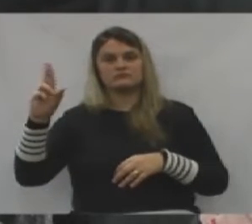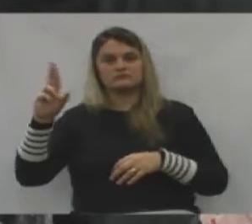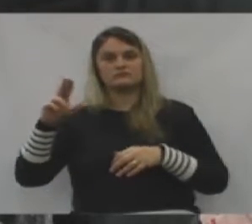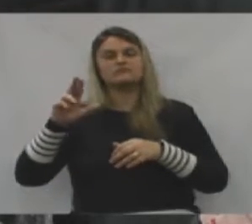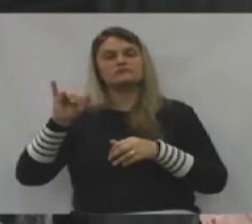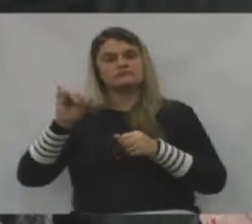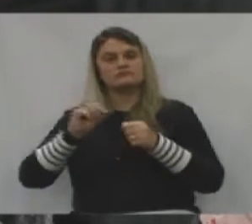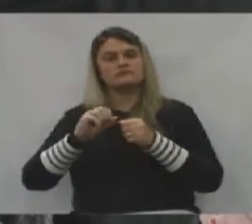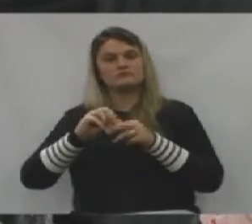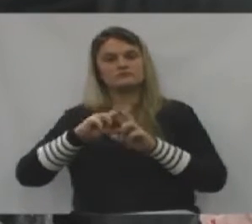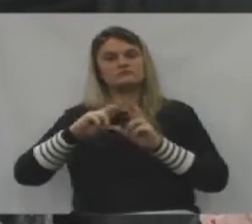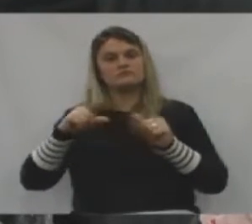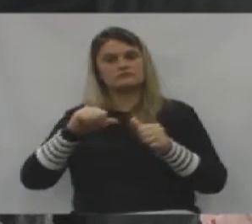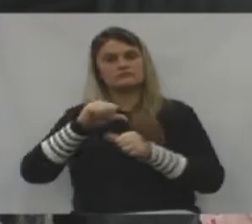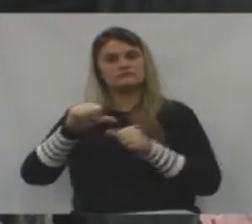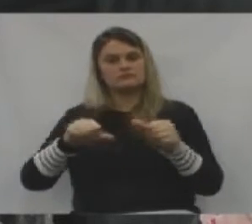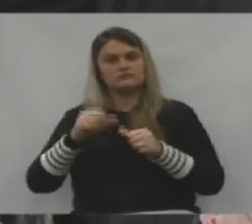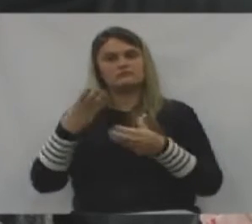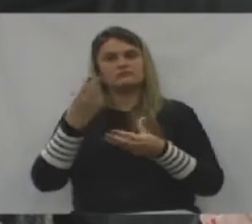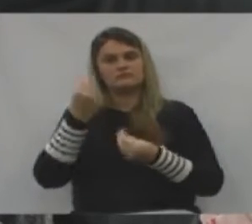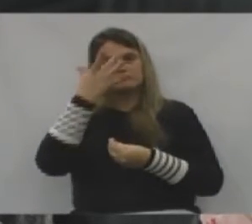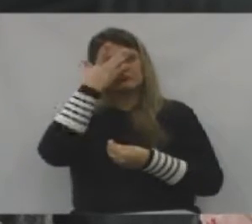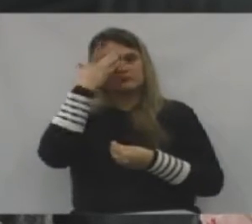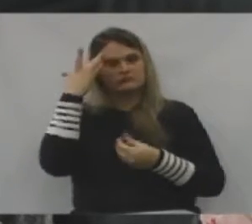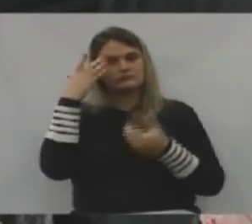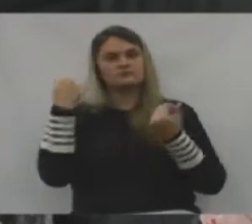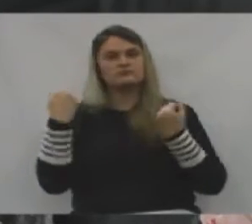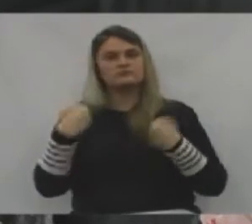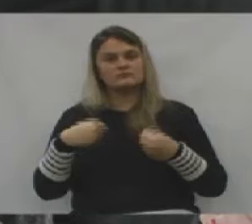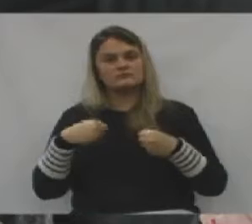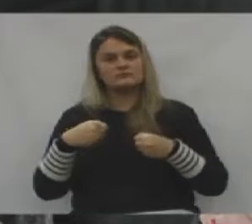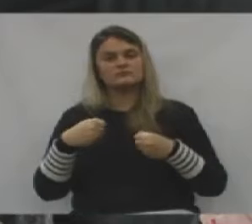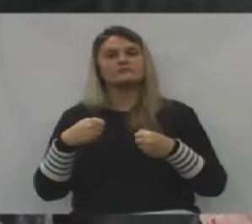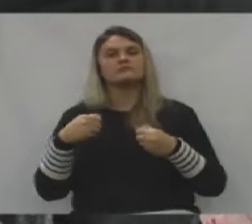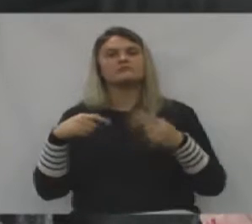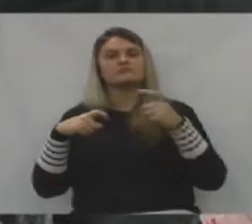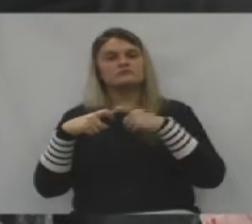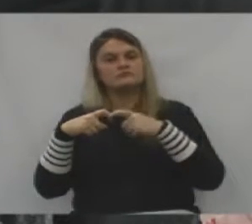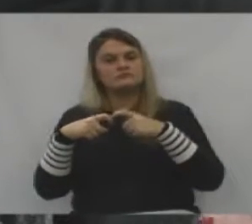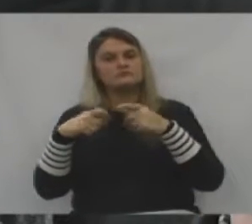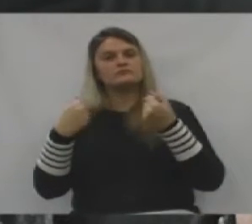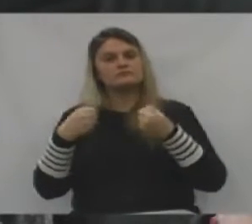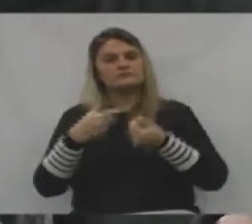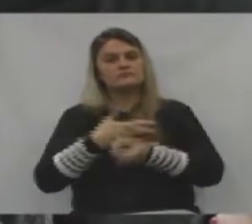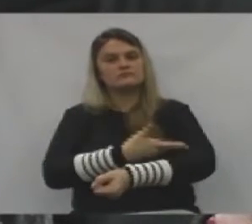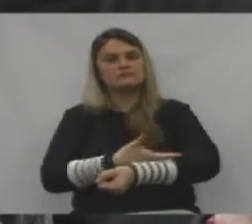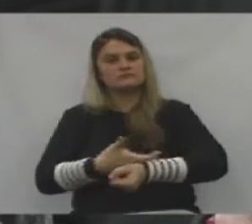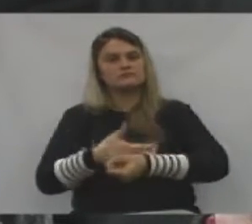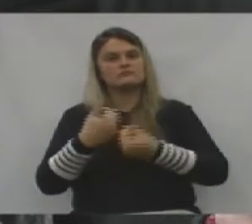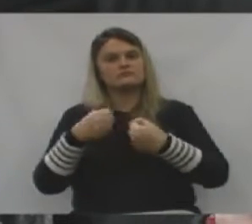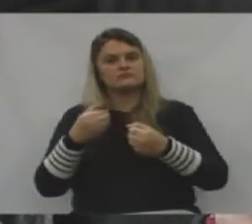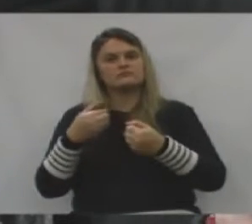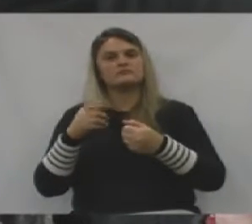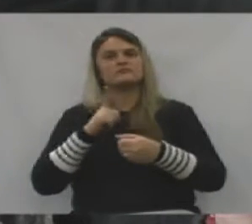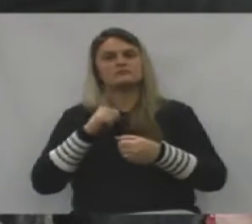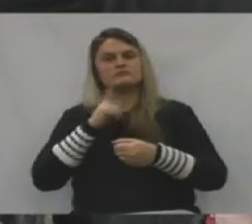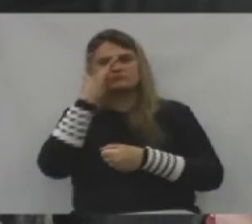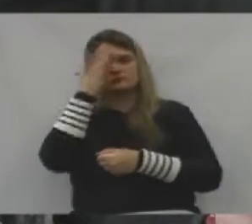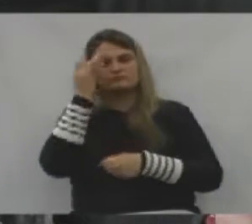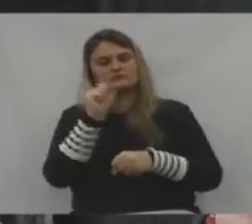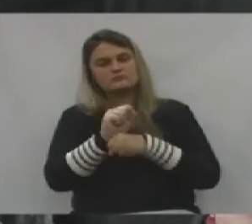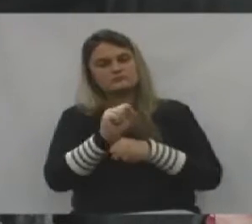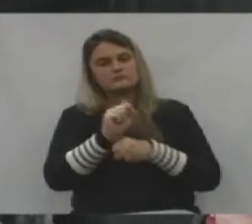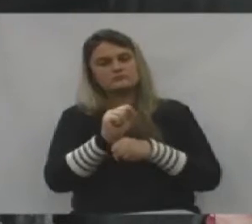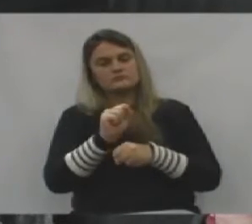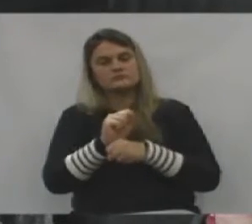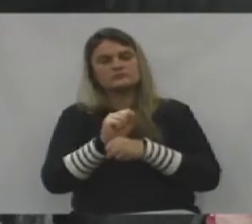diferença para muitas famílias que precisam desse atendimento, para muitas pessoas que aguardam